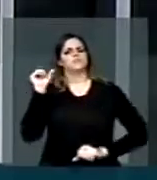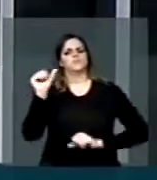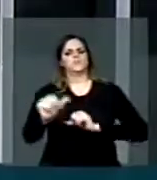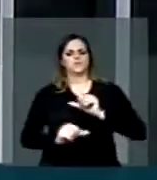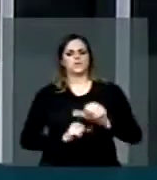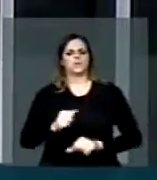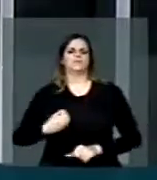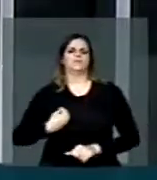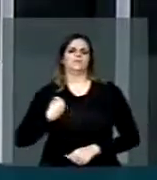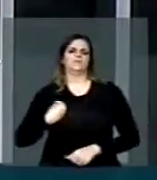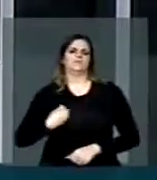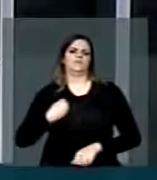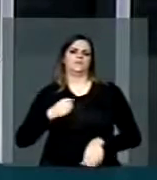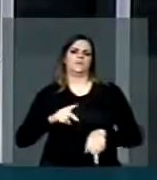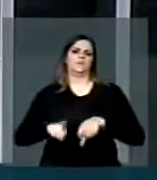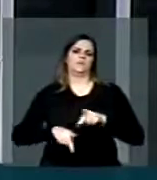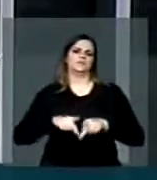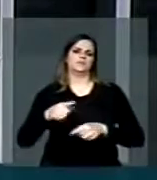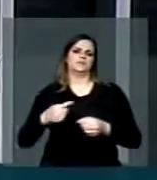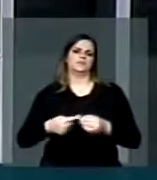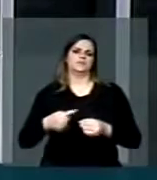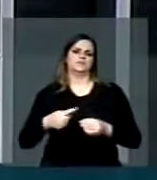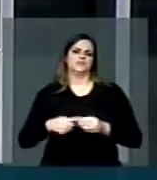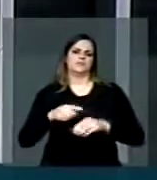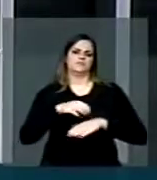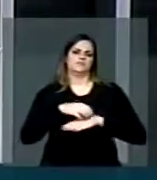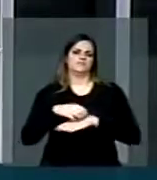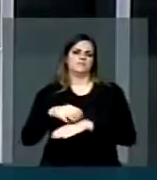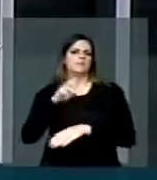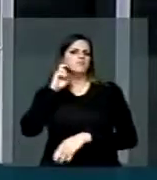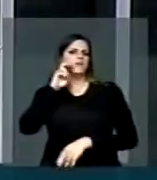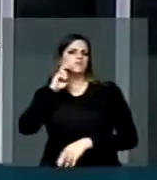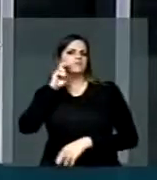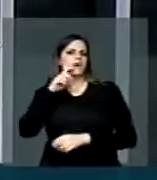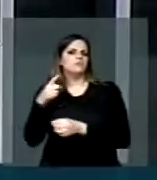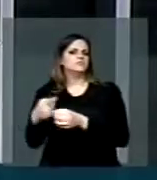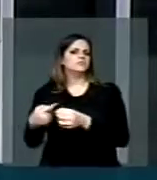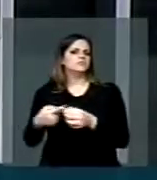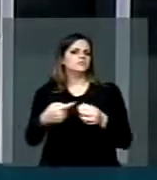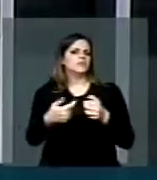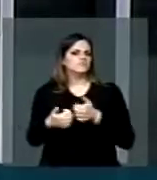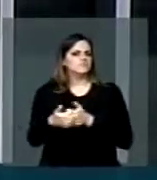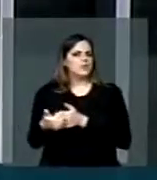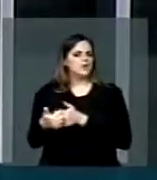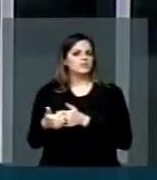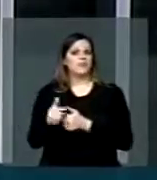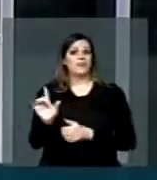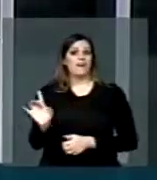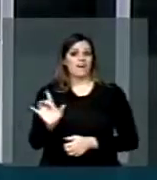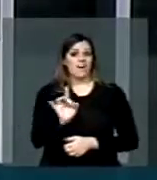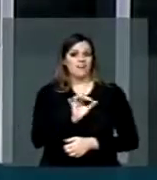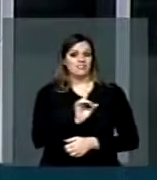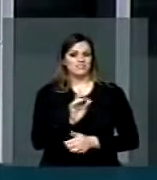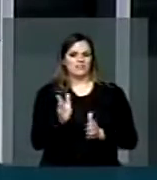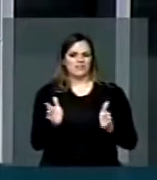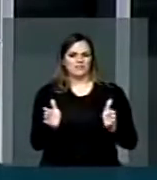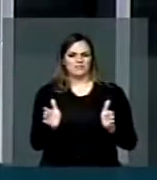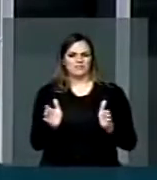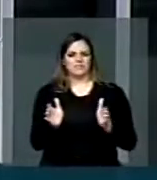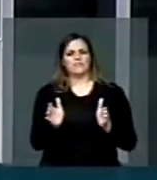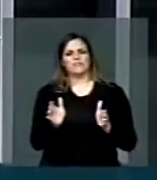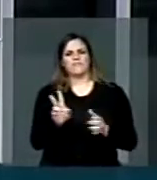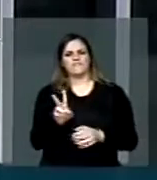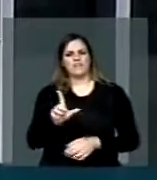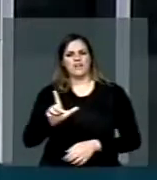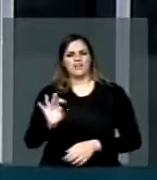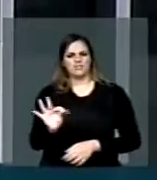para a mobilidade urbana de Natal e da região metropolitana. Cada veículo desse, cada VLT,